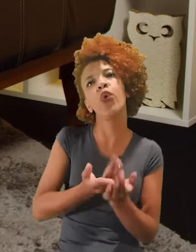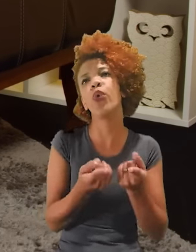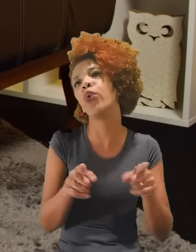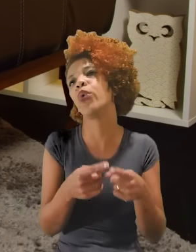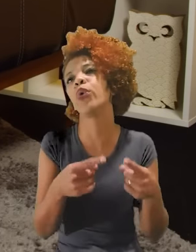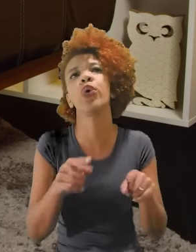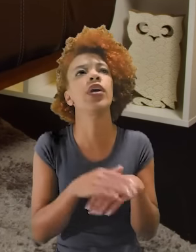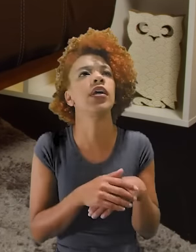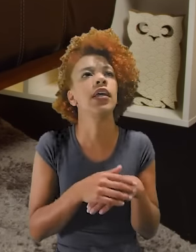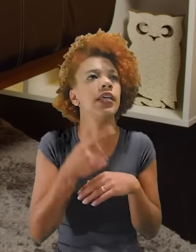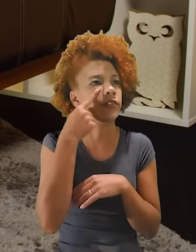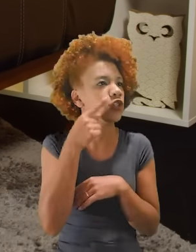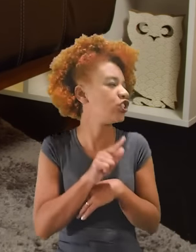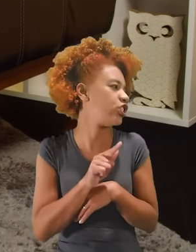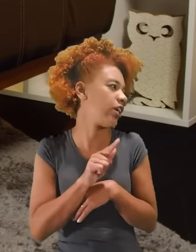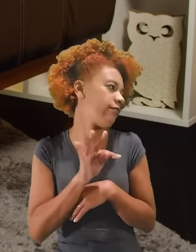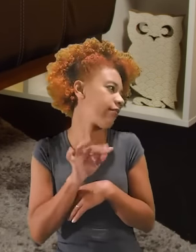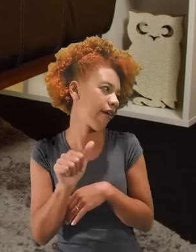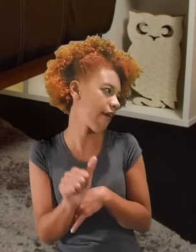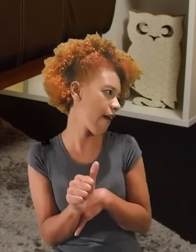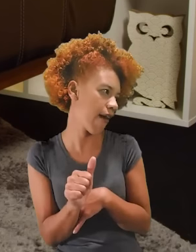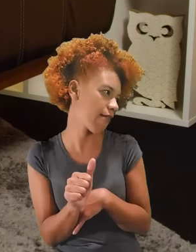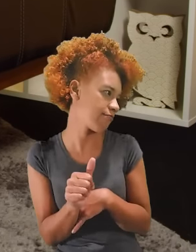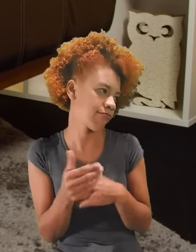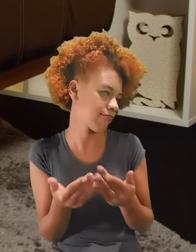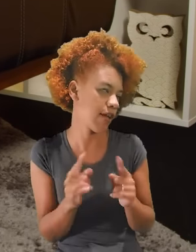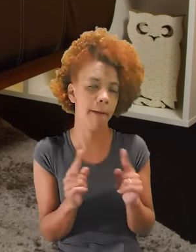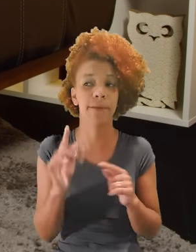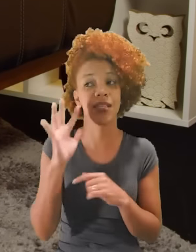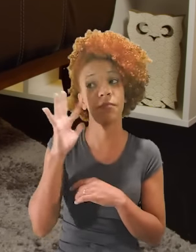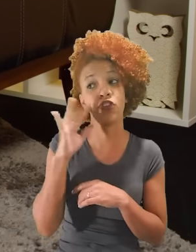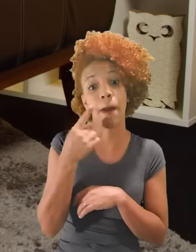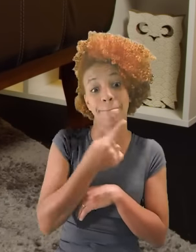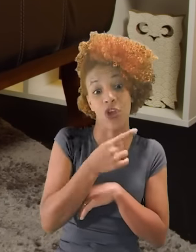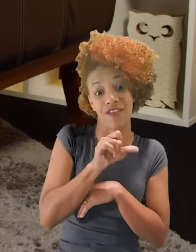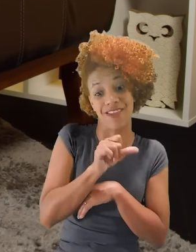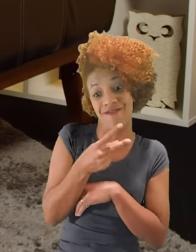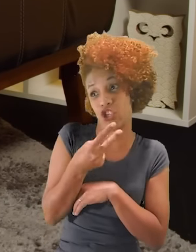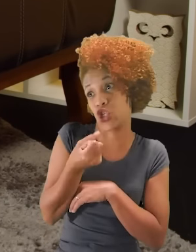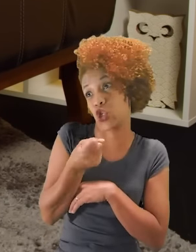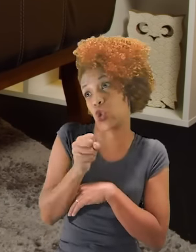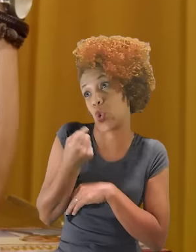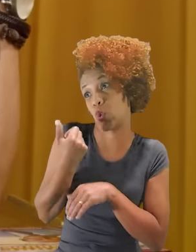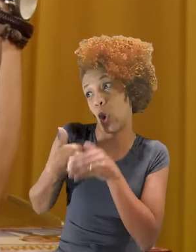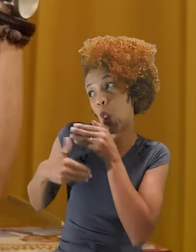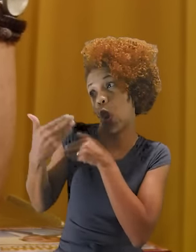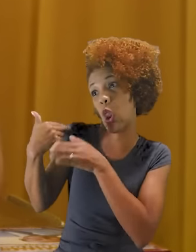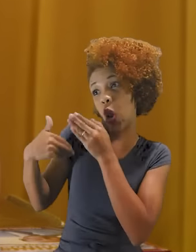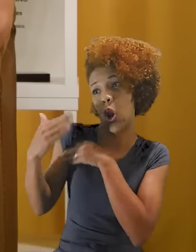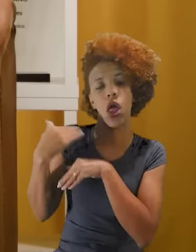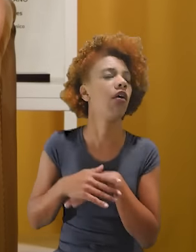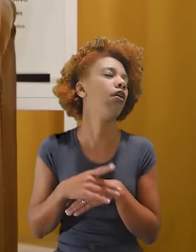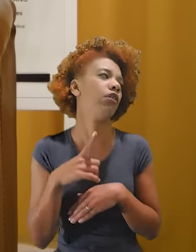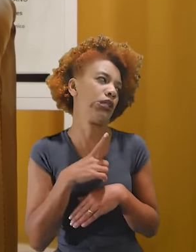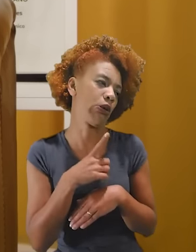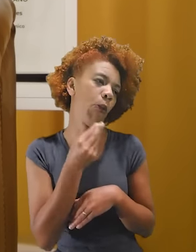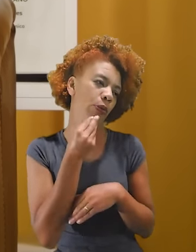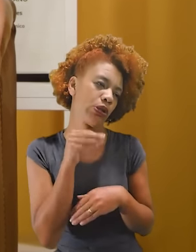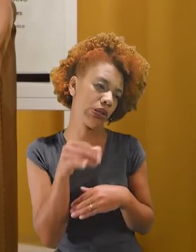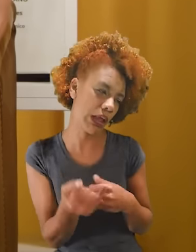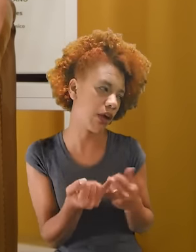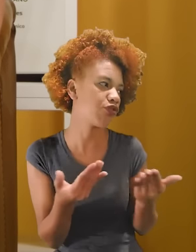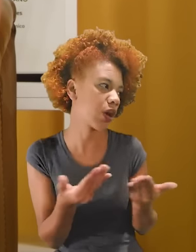pra você ver o GTA, o cara lança claro, a chama. Mas você imagina em 1928, exatamente, você tá falando mais... Você por isso que eu falo, existe uma grande